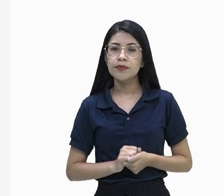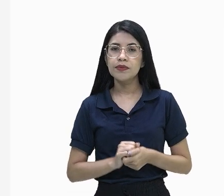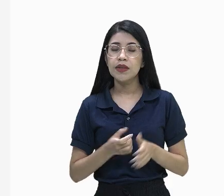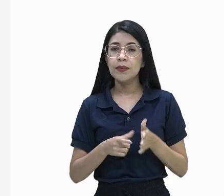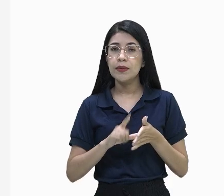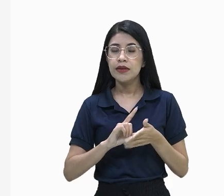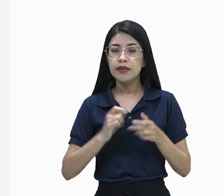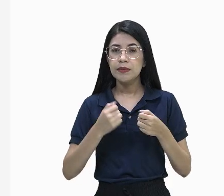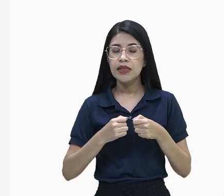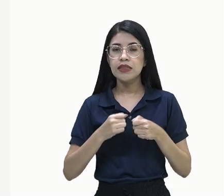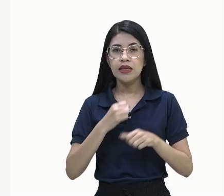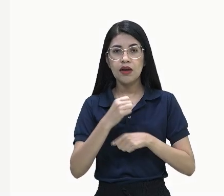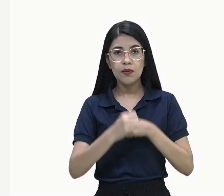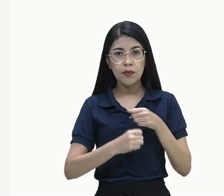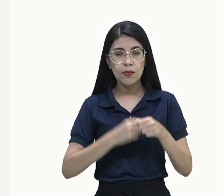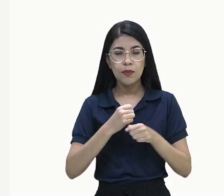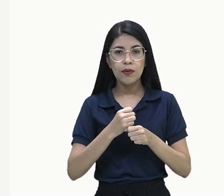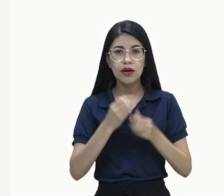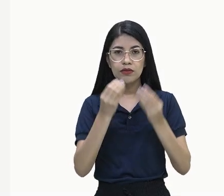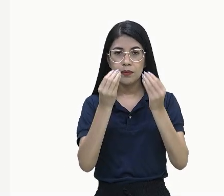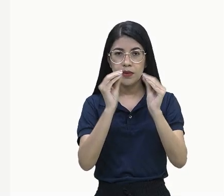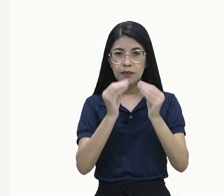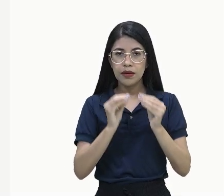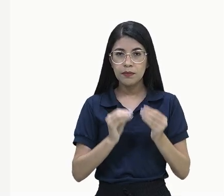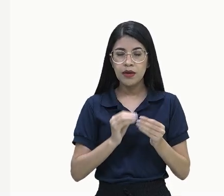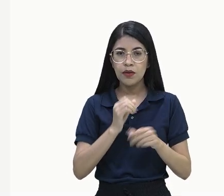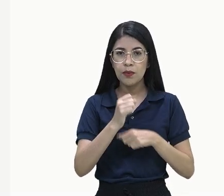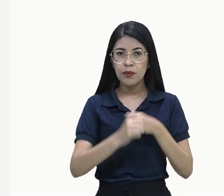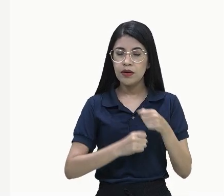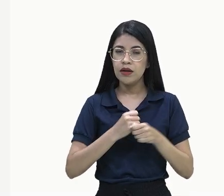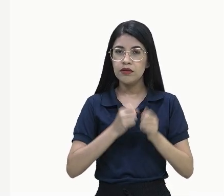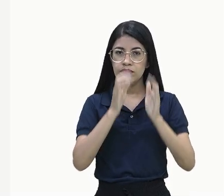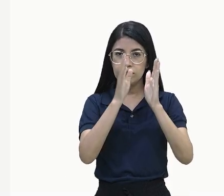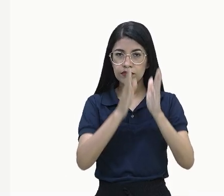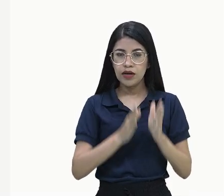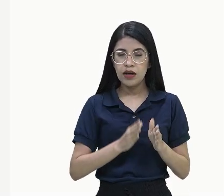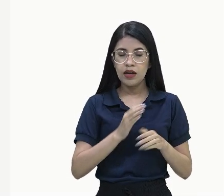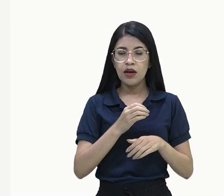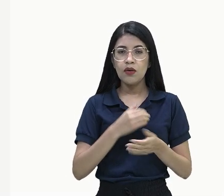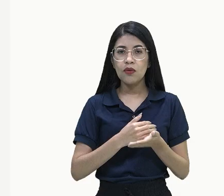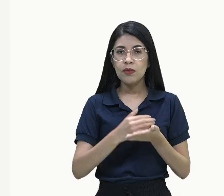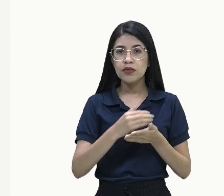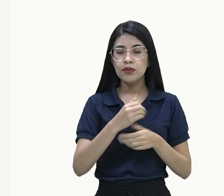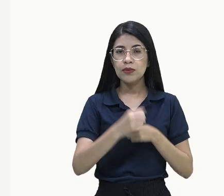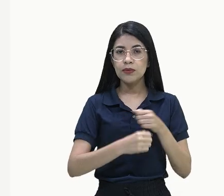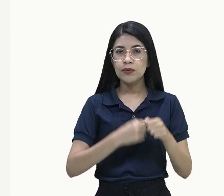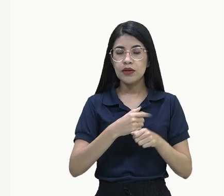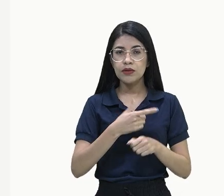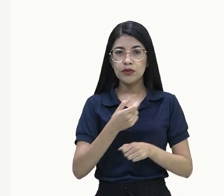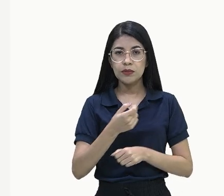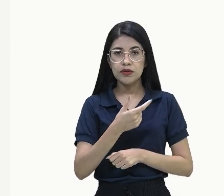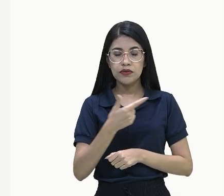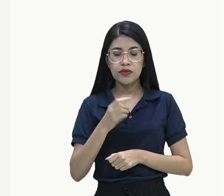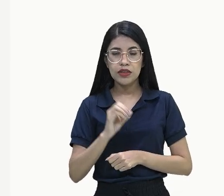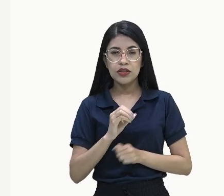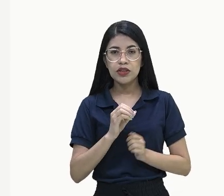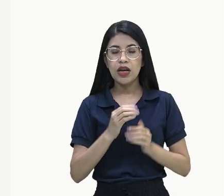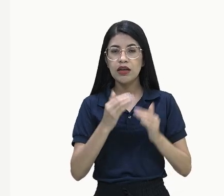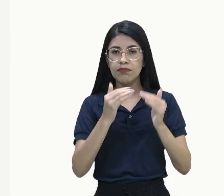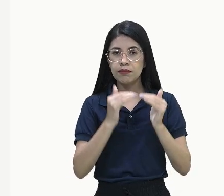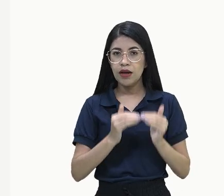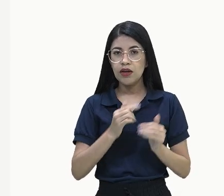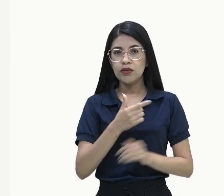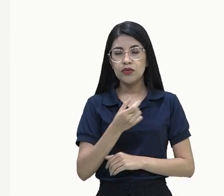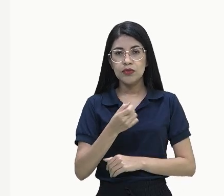colocar aqui cada ano. Na primeira coluna, então, nós temos 2020, que foi o ano que começou. Depois, o próximo ano, nós